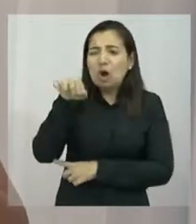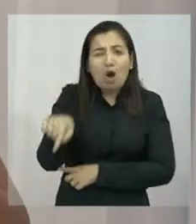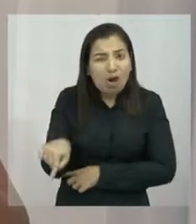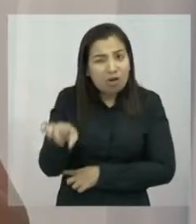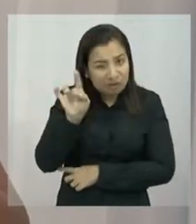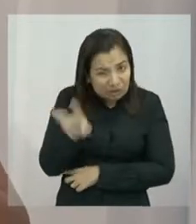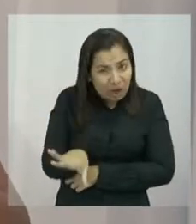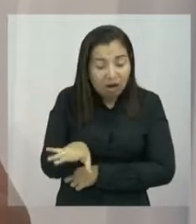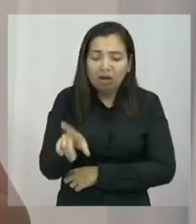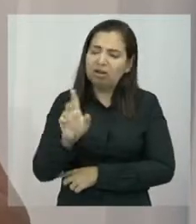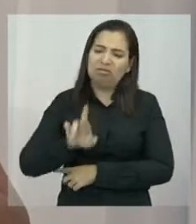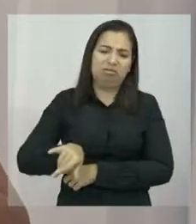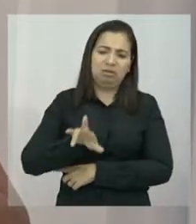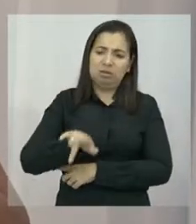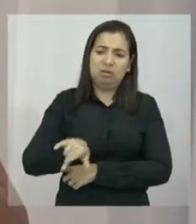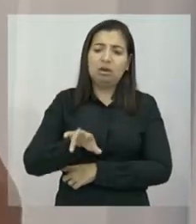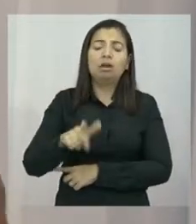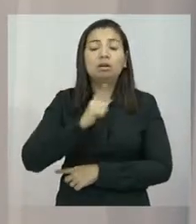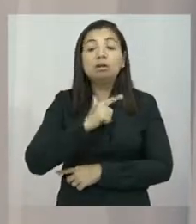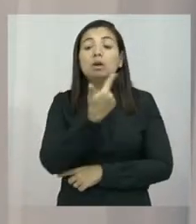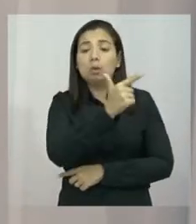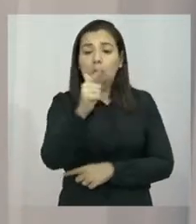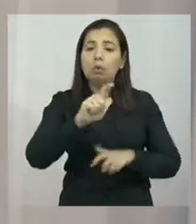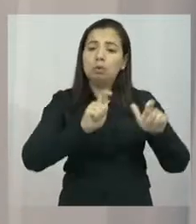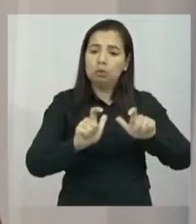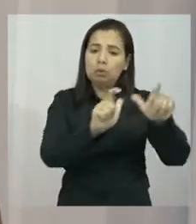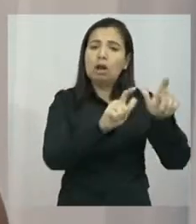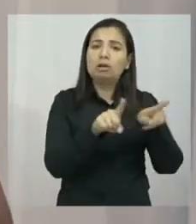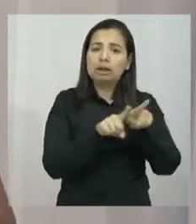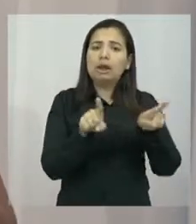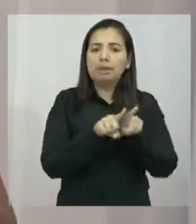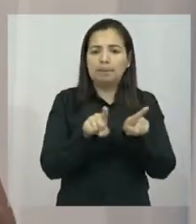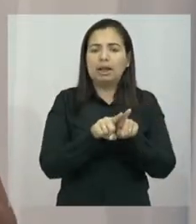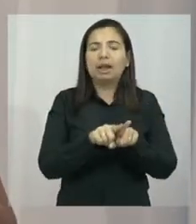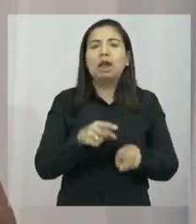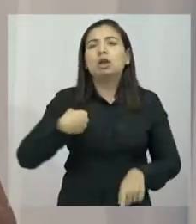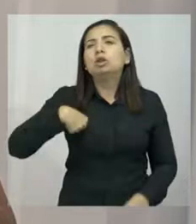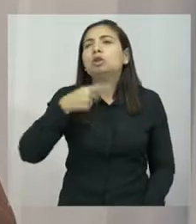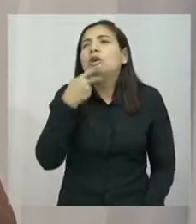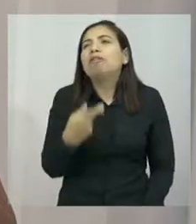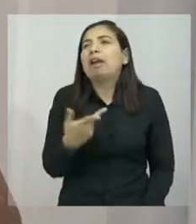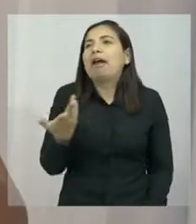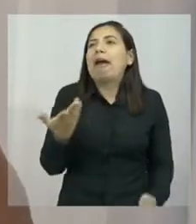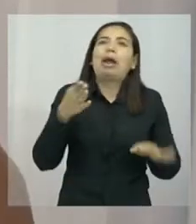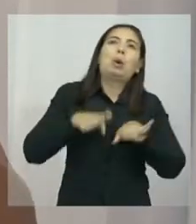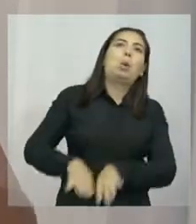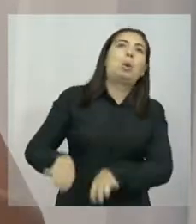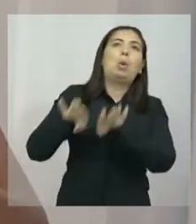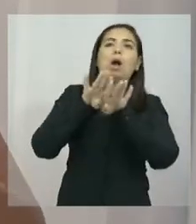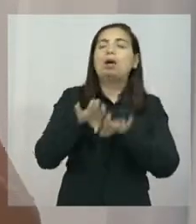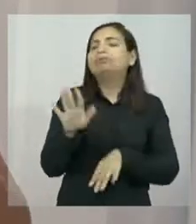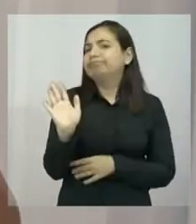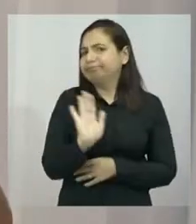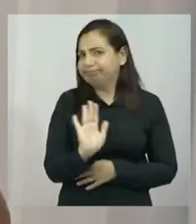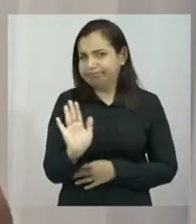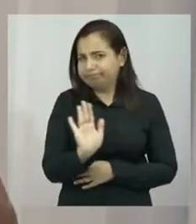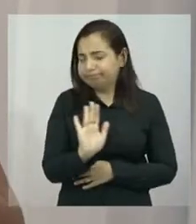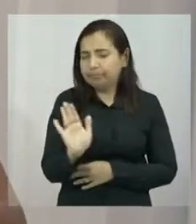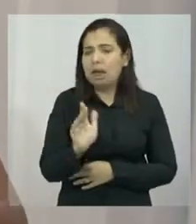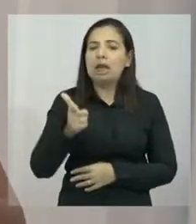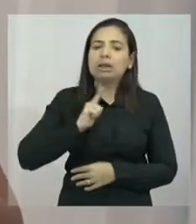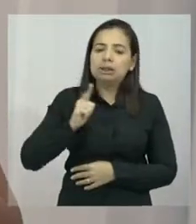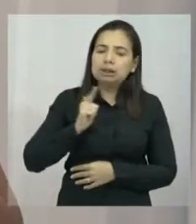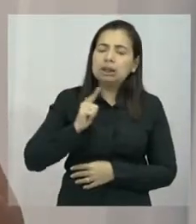Exatamente. Né? Quando a gente fala, também nós não iremos generalizar. Existe o combate às drogas, existe